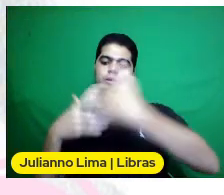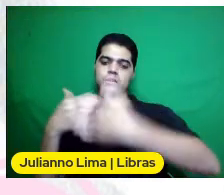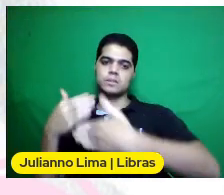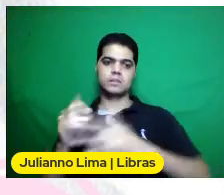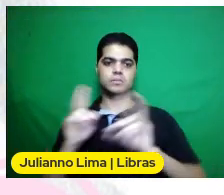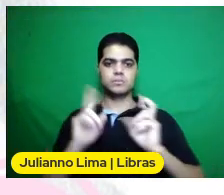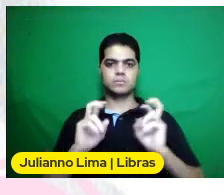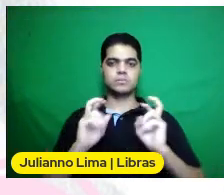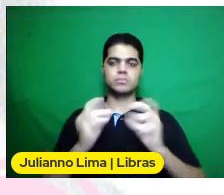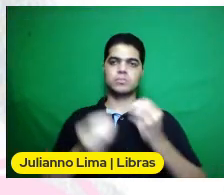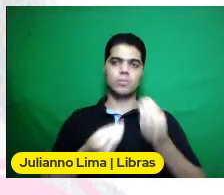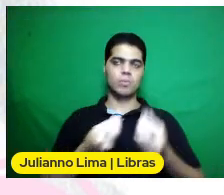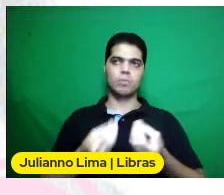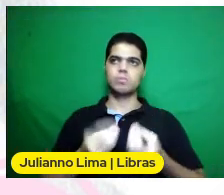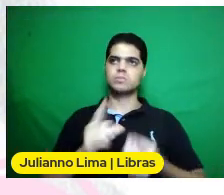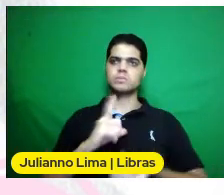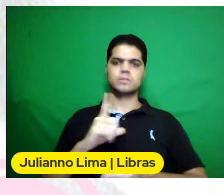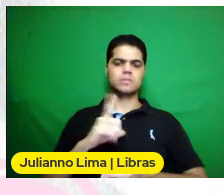multidisciplinar,